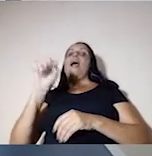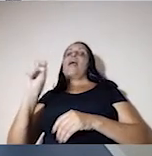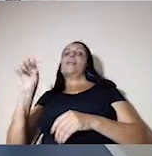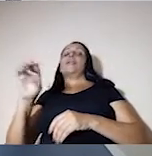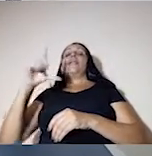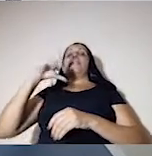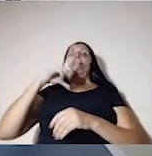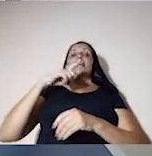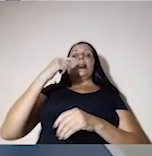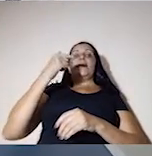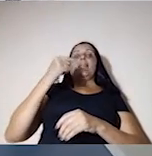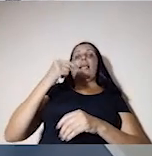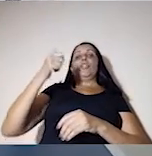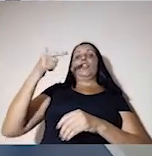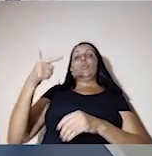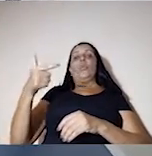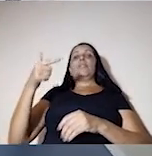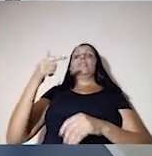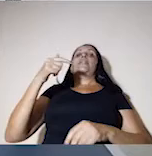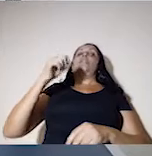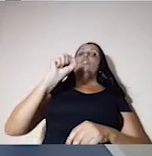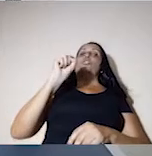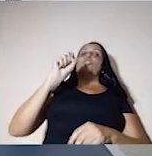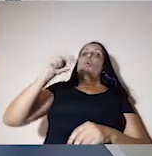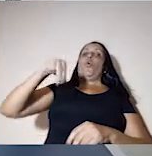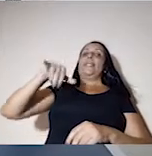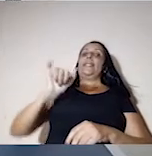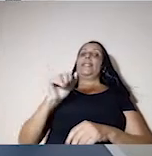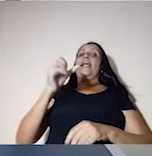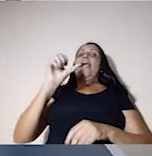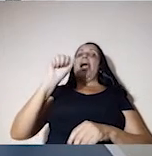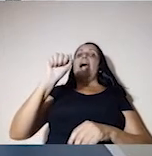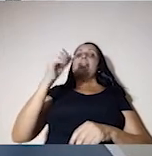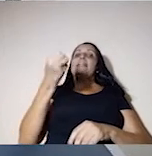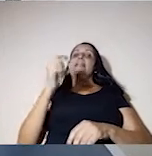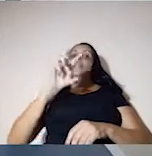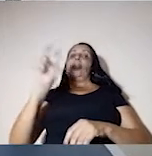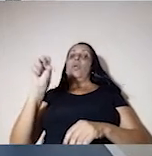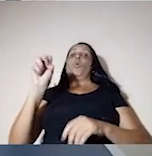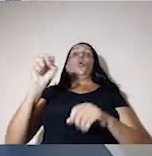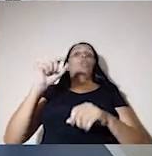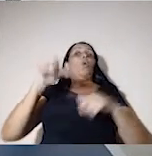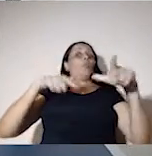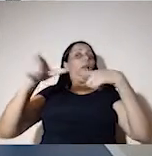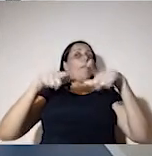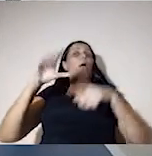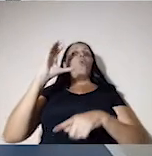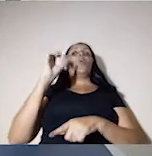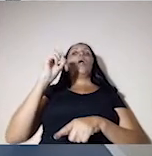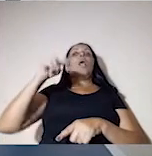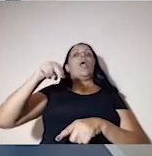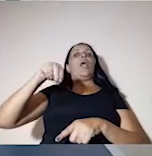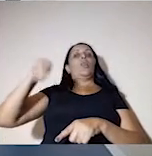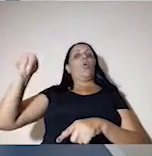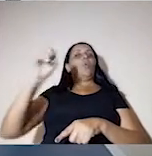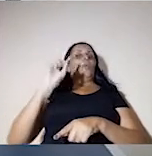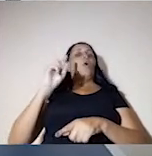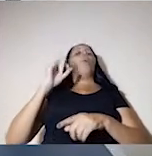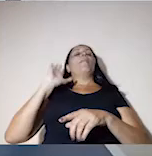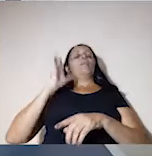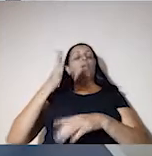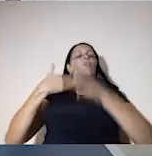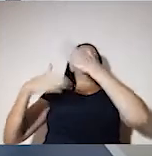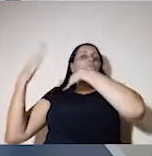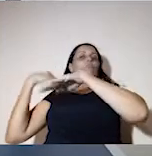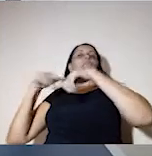e tem a 7.2. Eu tenho essas duas, a 7.2 e Sony e a 6500. Não trabalho mais com Canon, mas trabalhei há muito